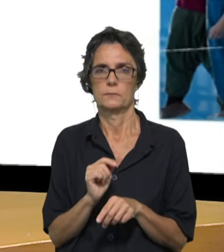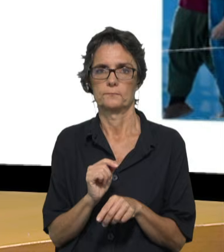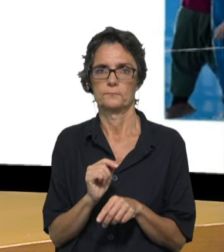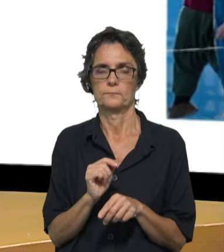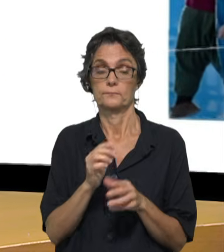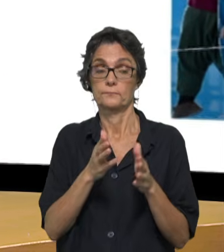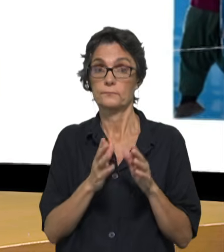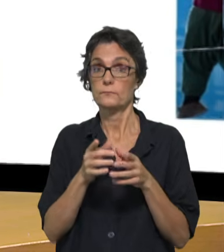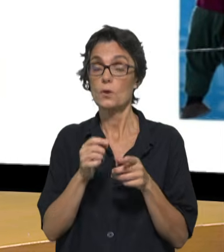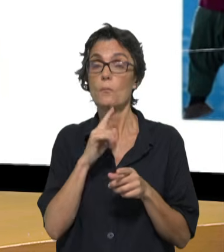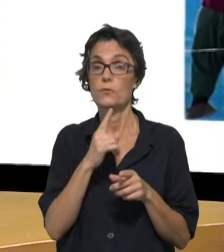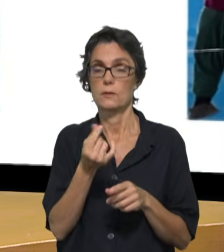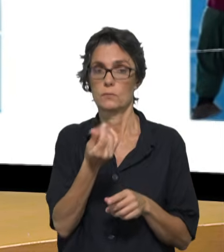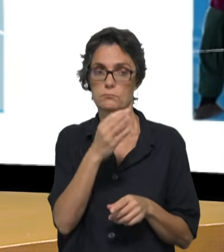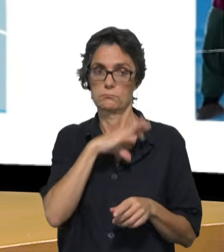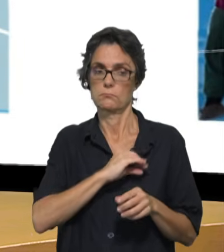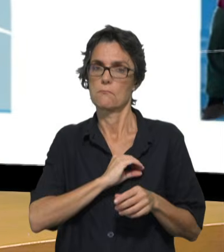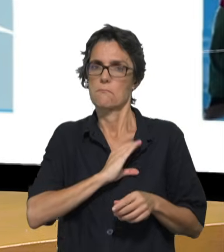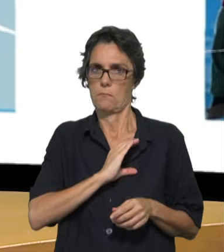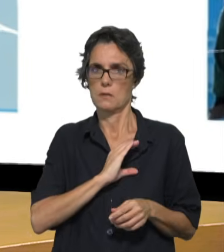aumentamos o vencimento dos trabalhadores.